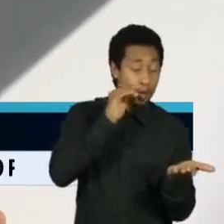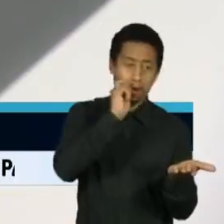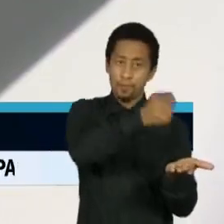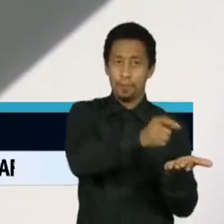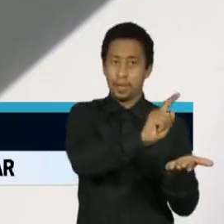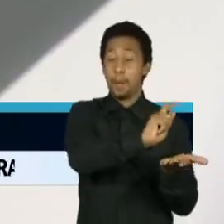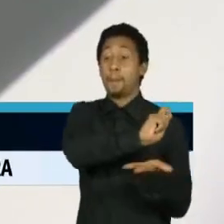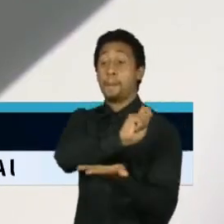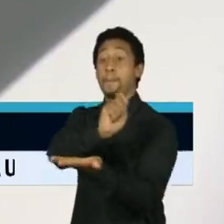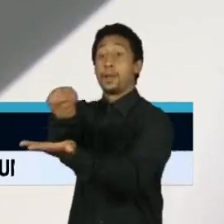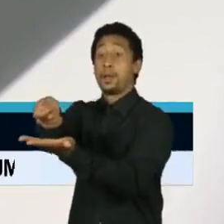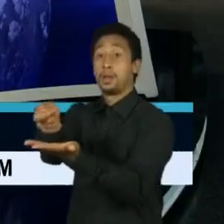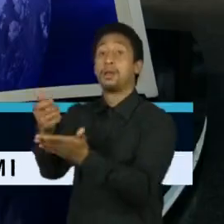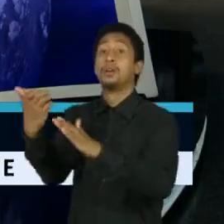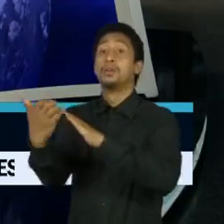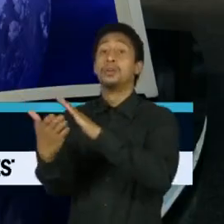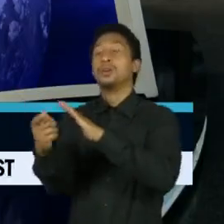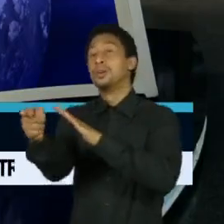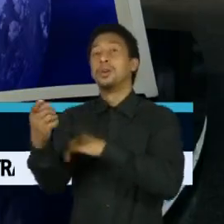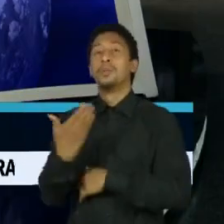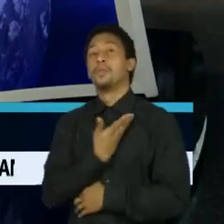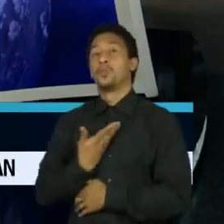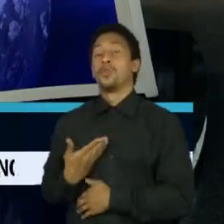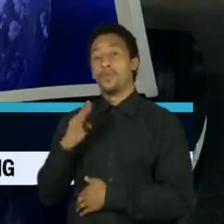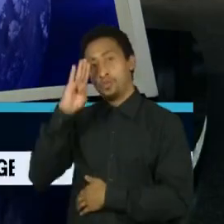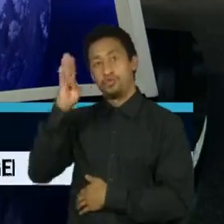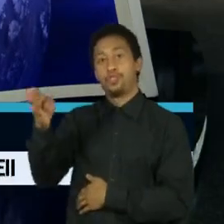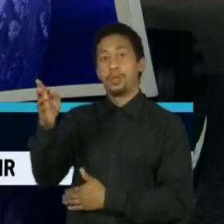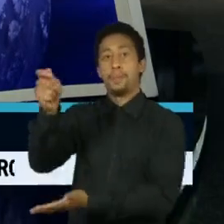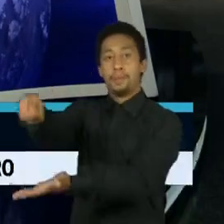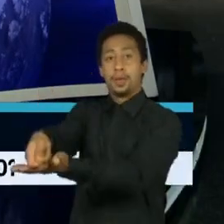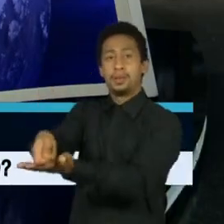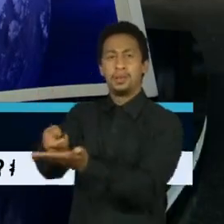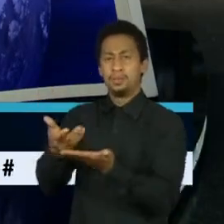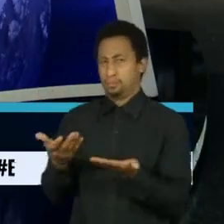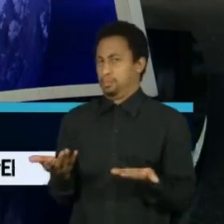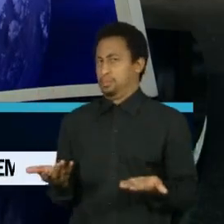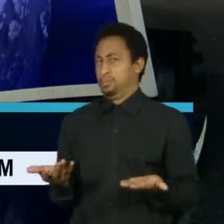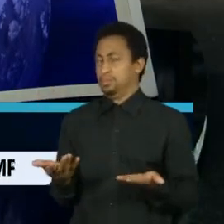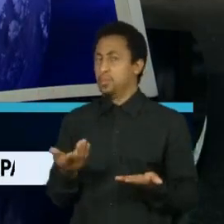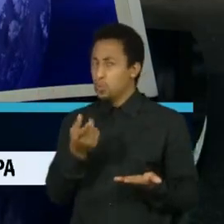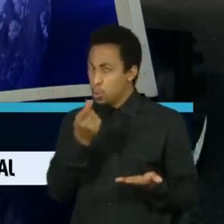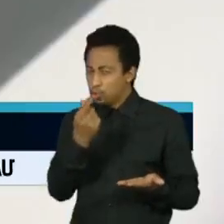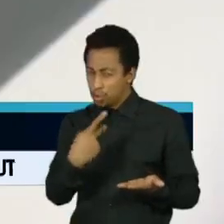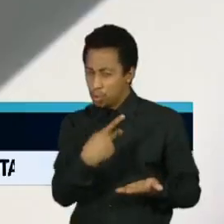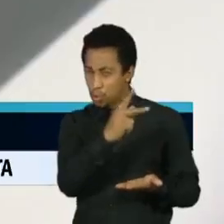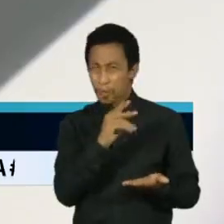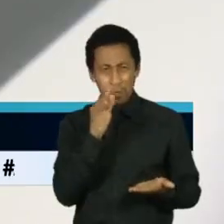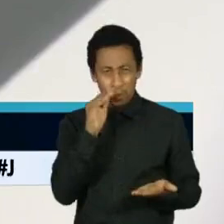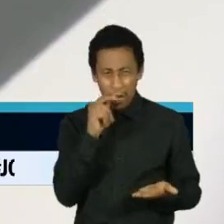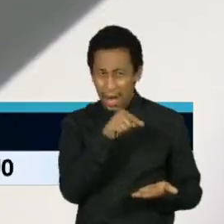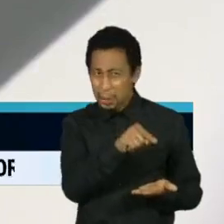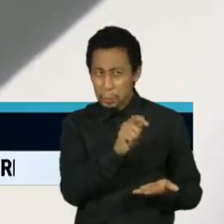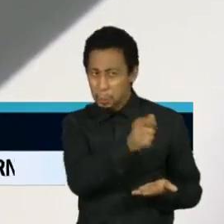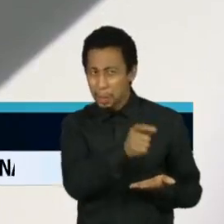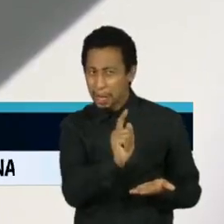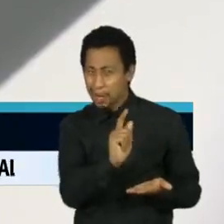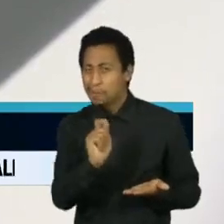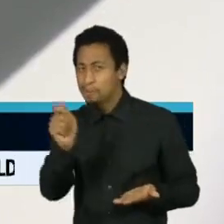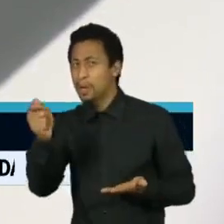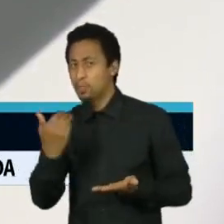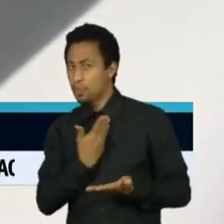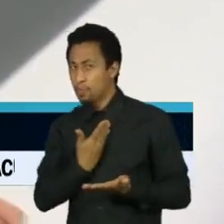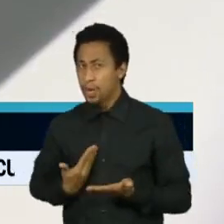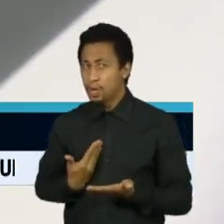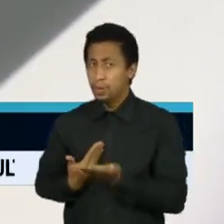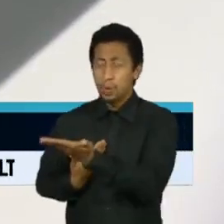governo, você vai estatizar este dinheiro que ia para o funcionário, que ele ia usar como ele quisesse, vai para o governo, que, como nós temos